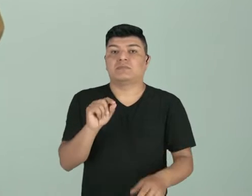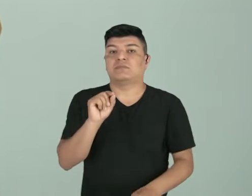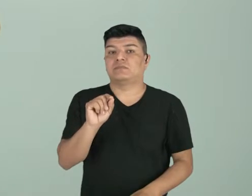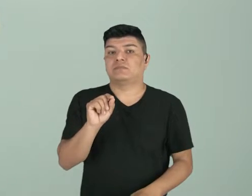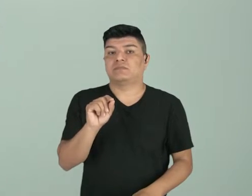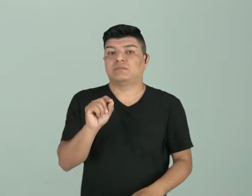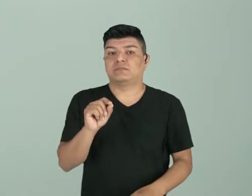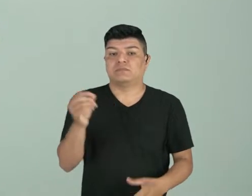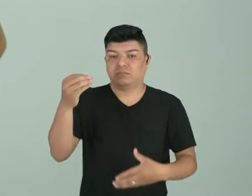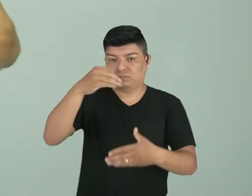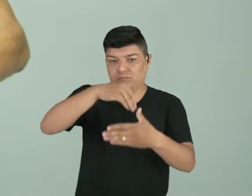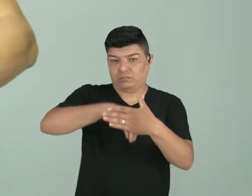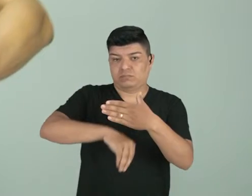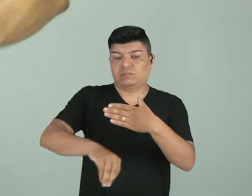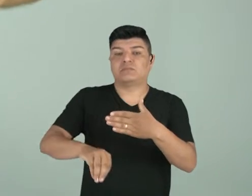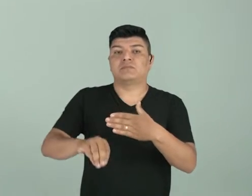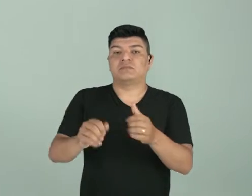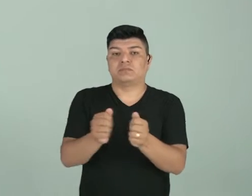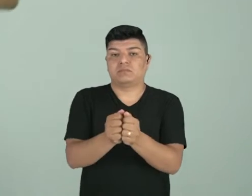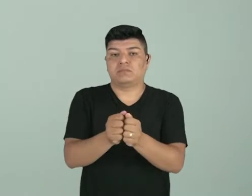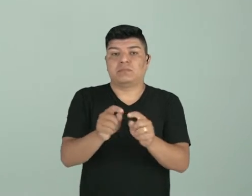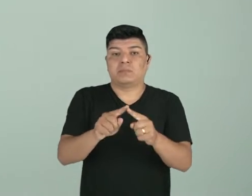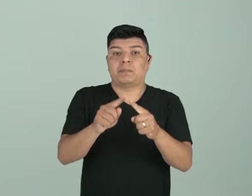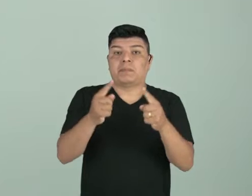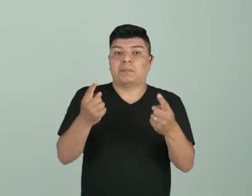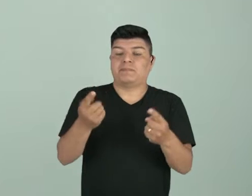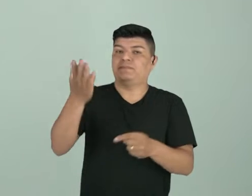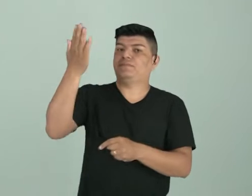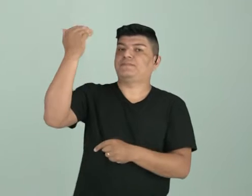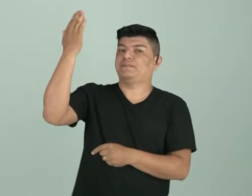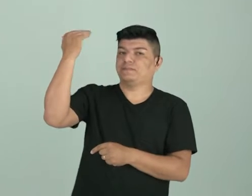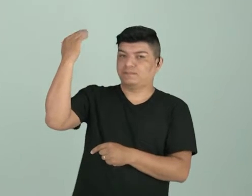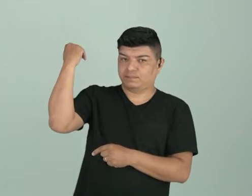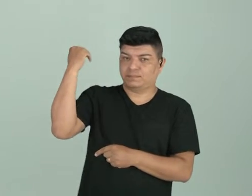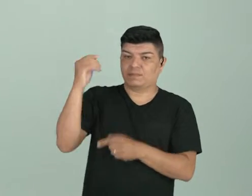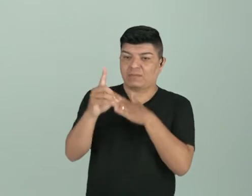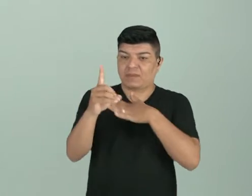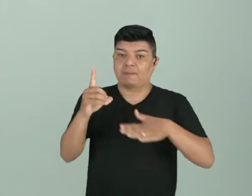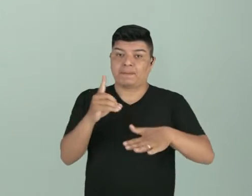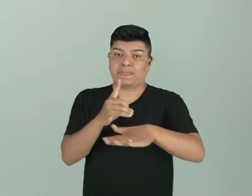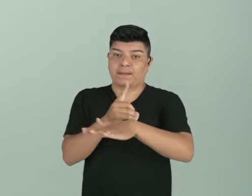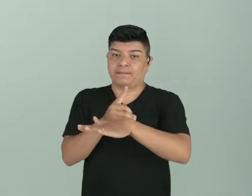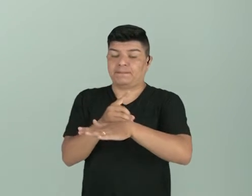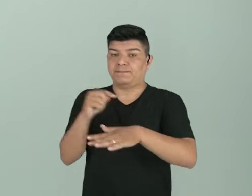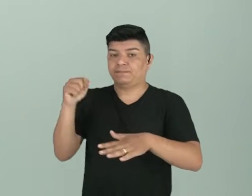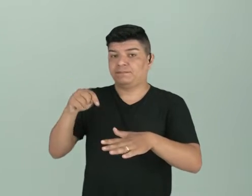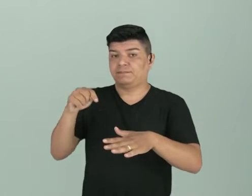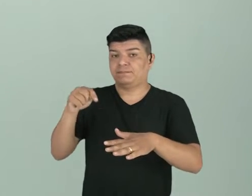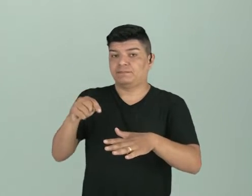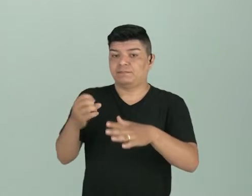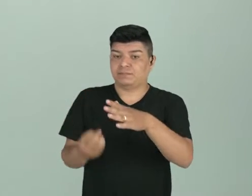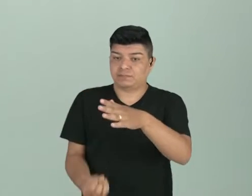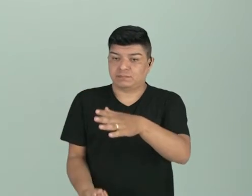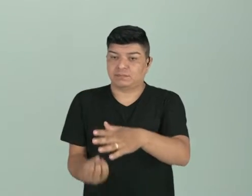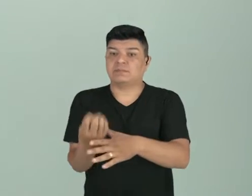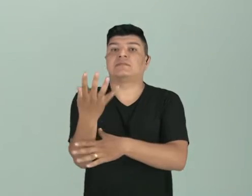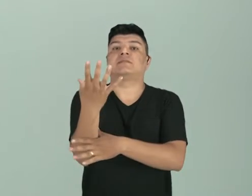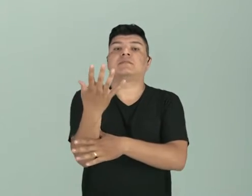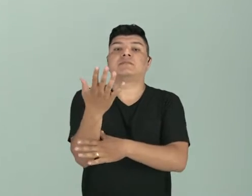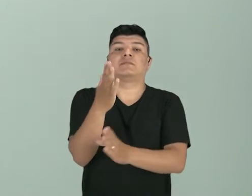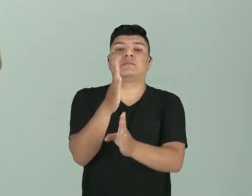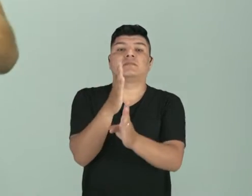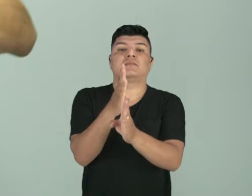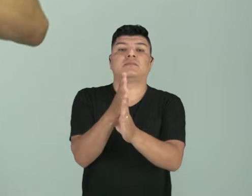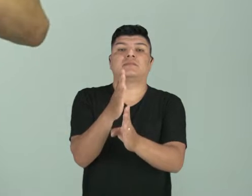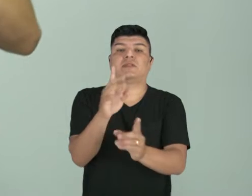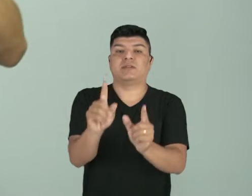estamos inseridos, mas que no passado essa sociedade ela emergiu por